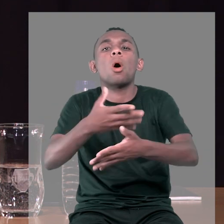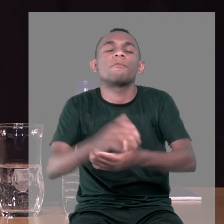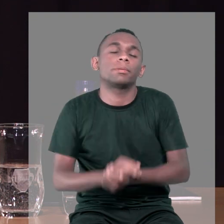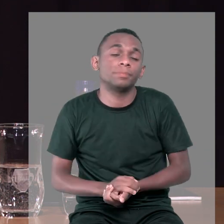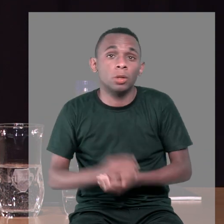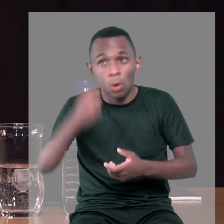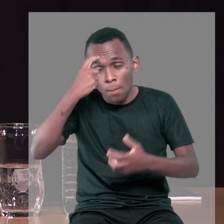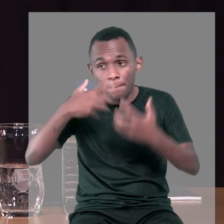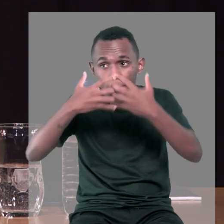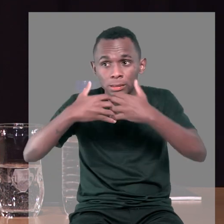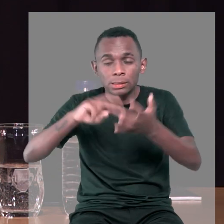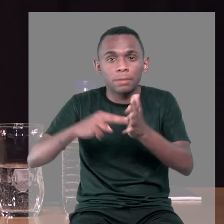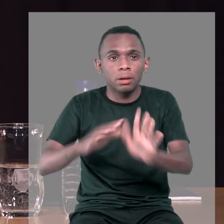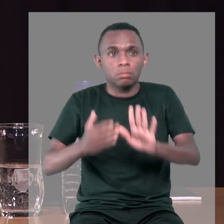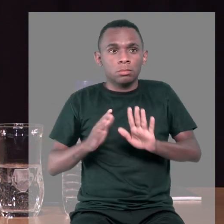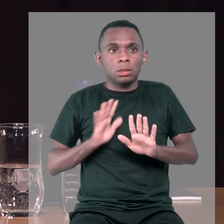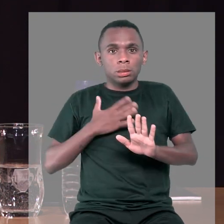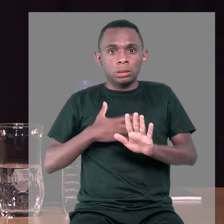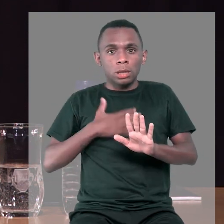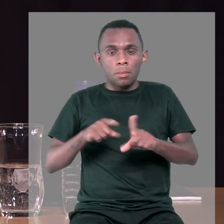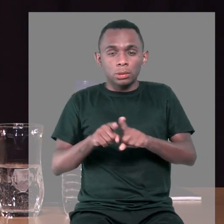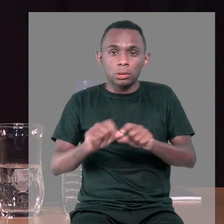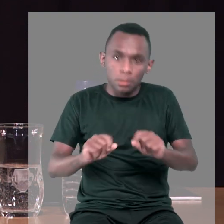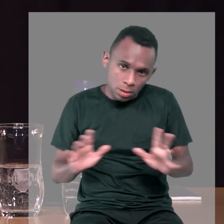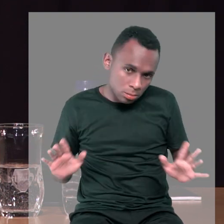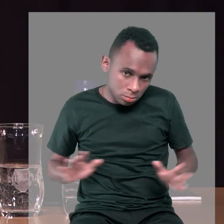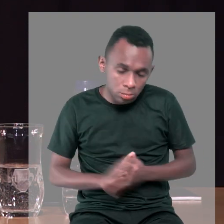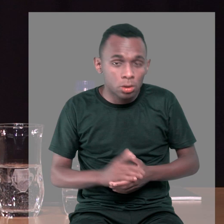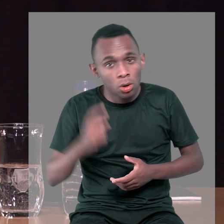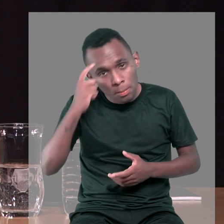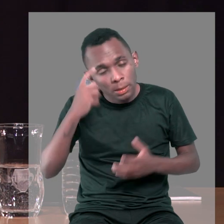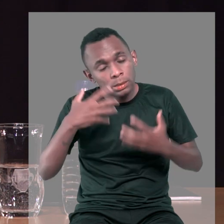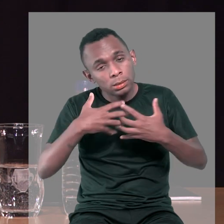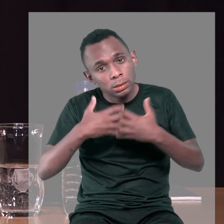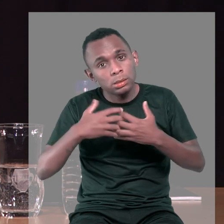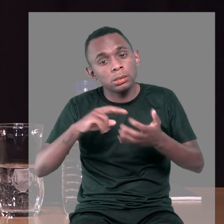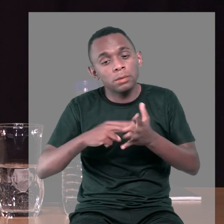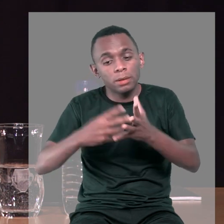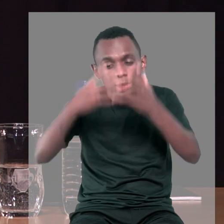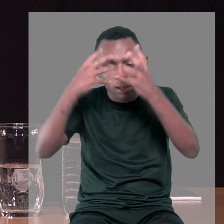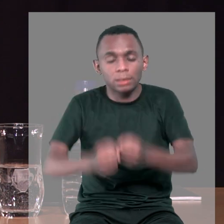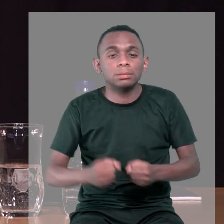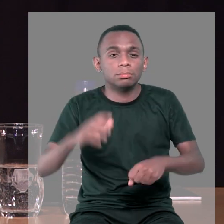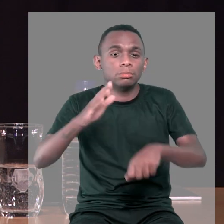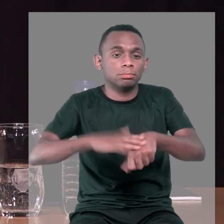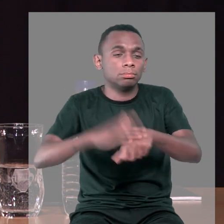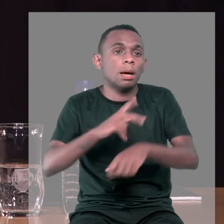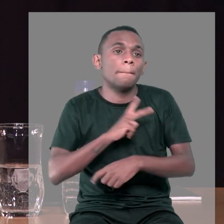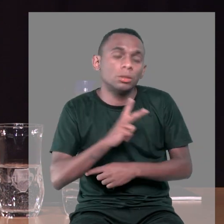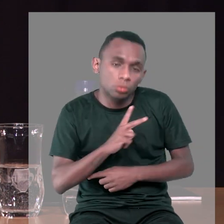a parcialidade com a qual nós vemos o mundo. Mas o pensamento significa também a disposição